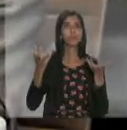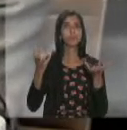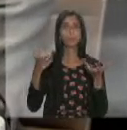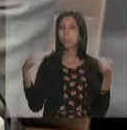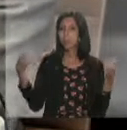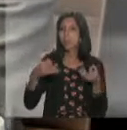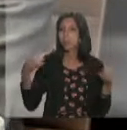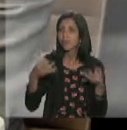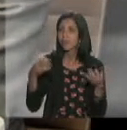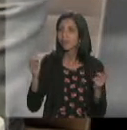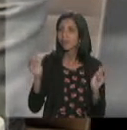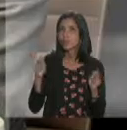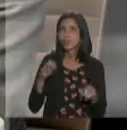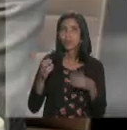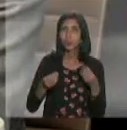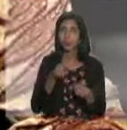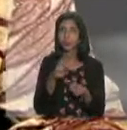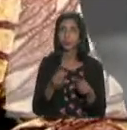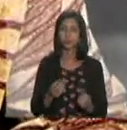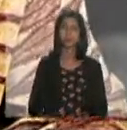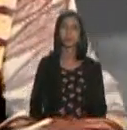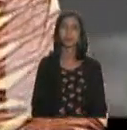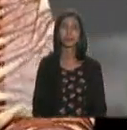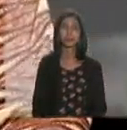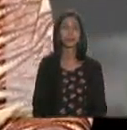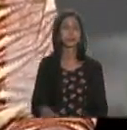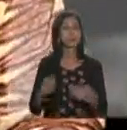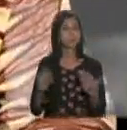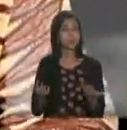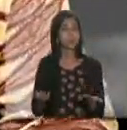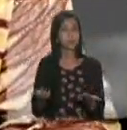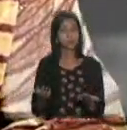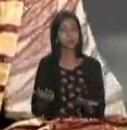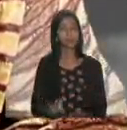a perfeição que você dá? Olha,